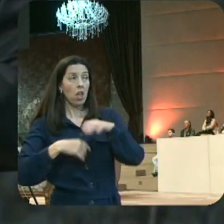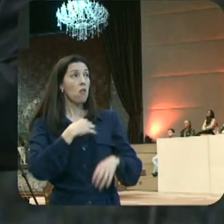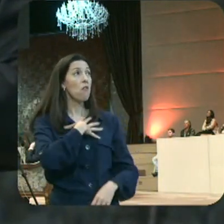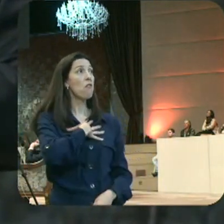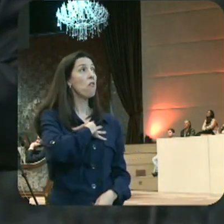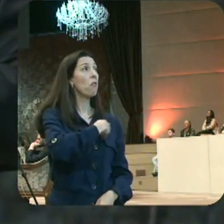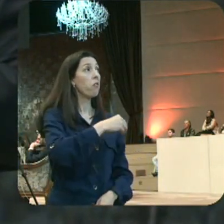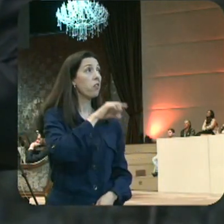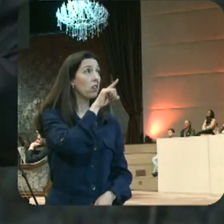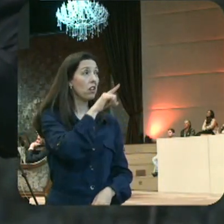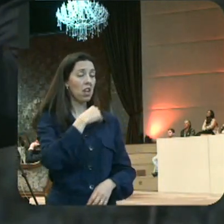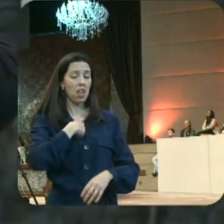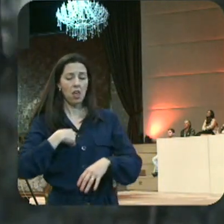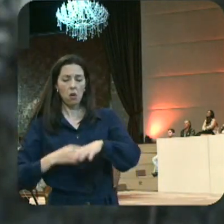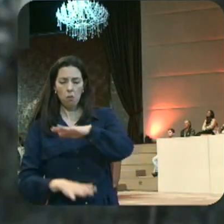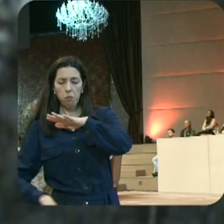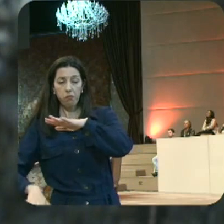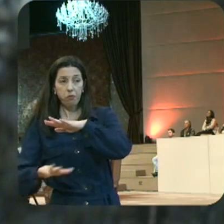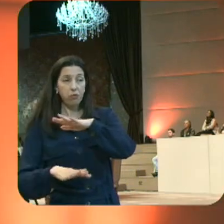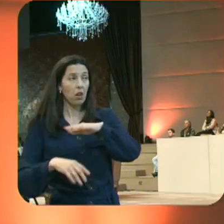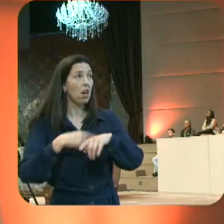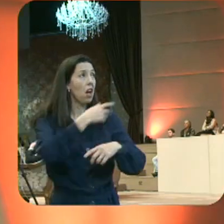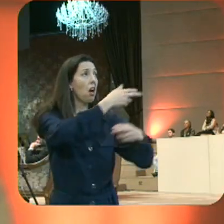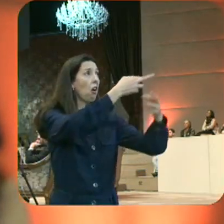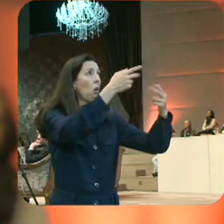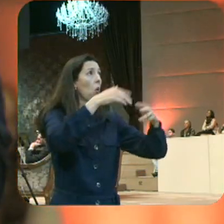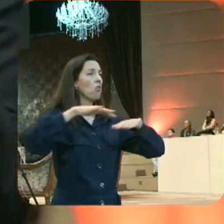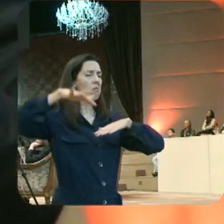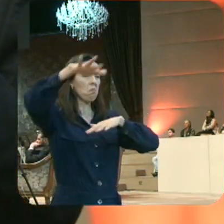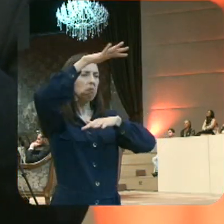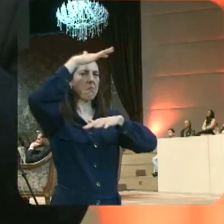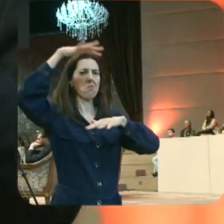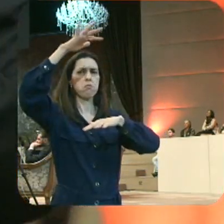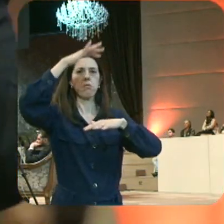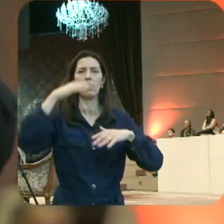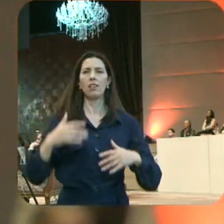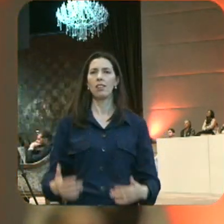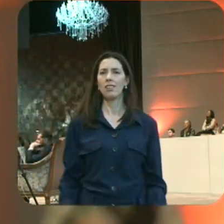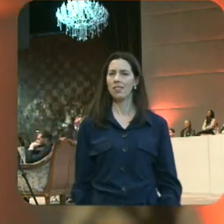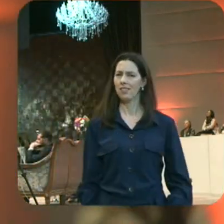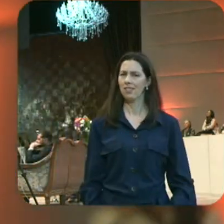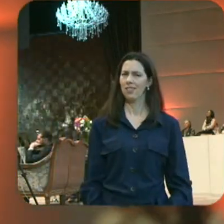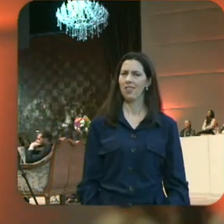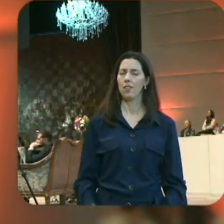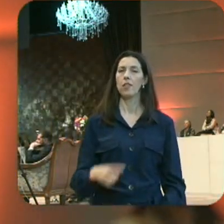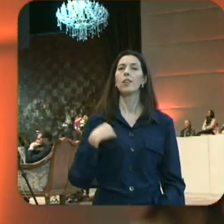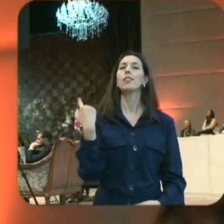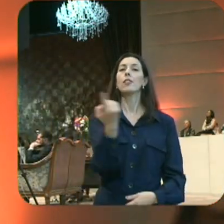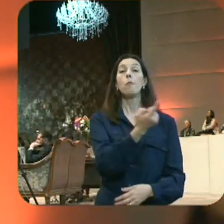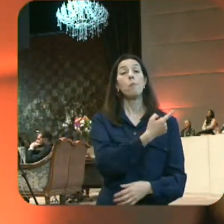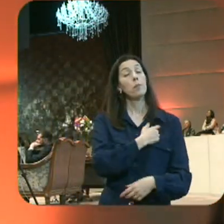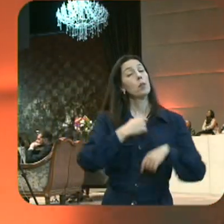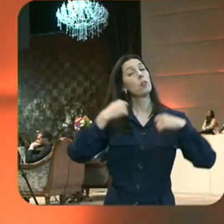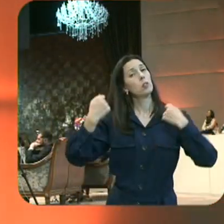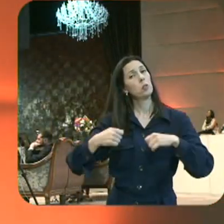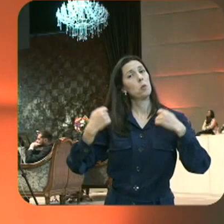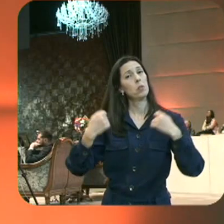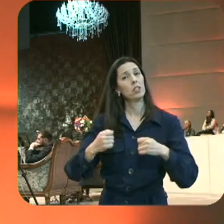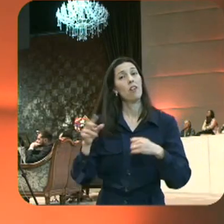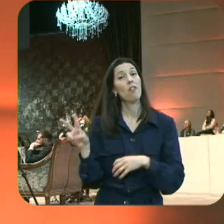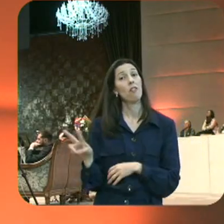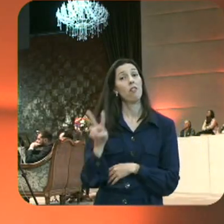essas coisas. E sabe, é um princípio na nossa maneira de lidar com os